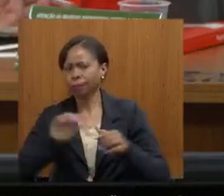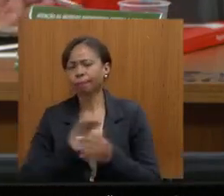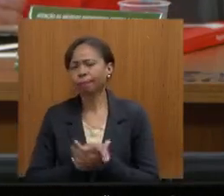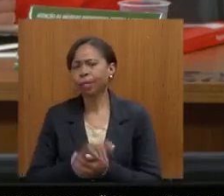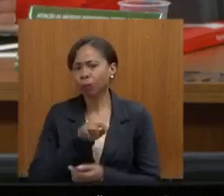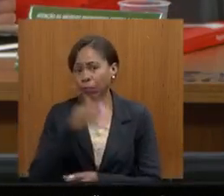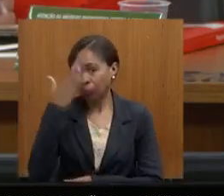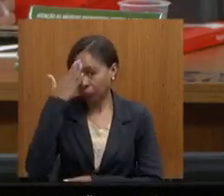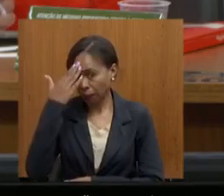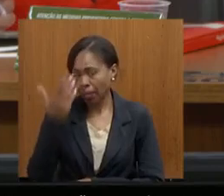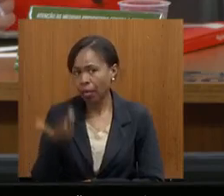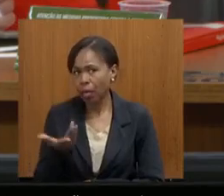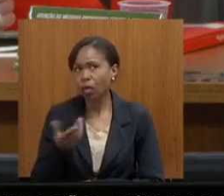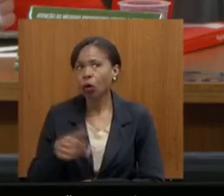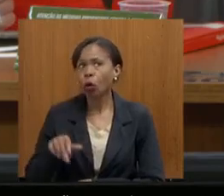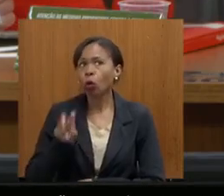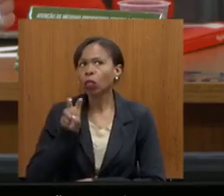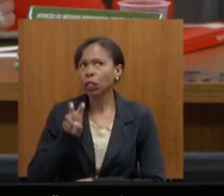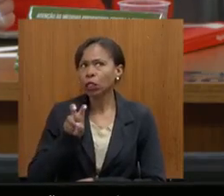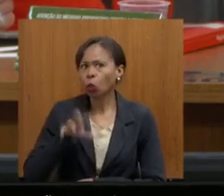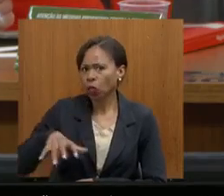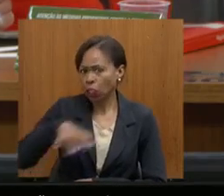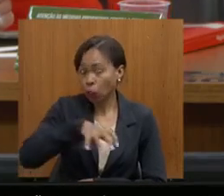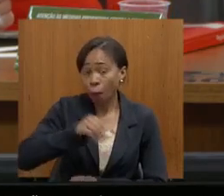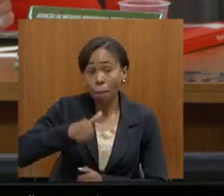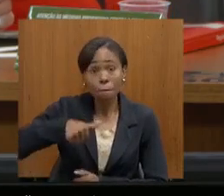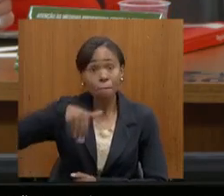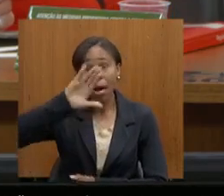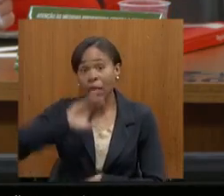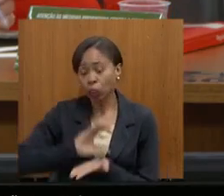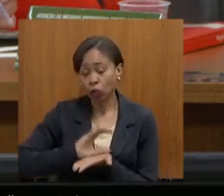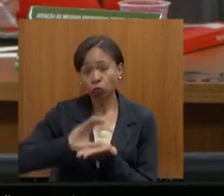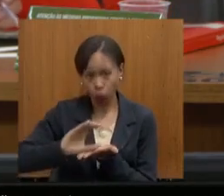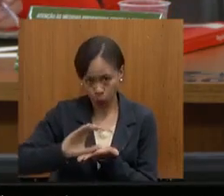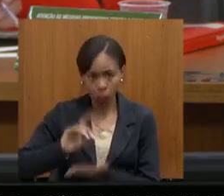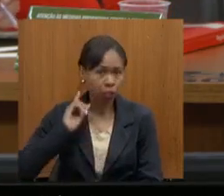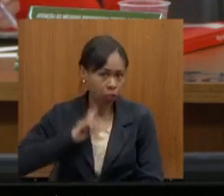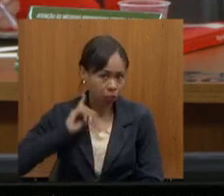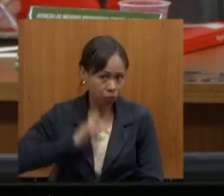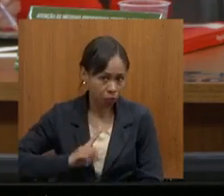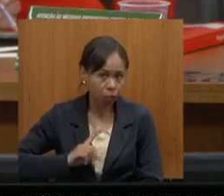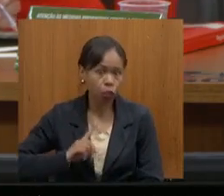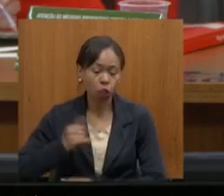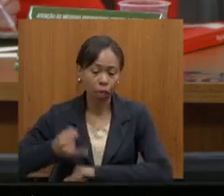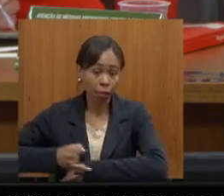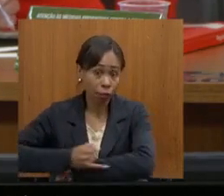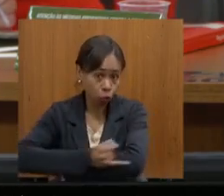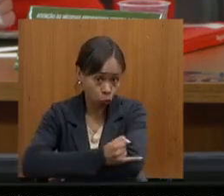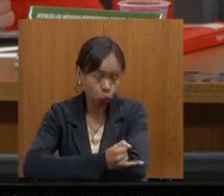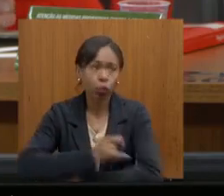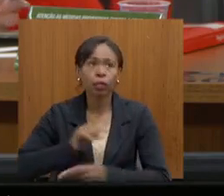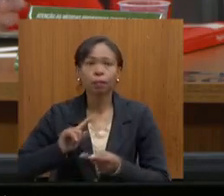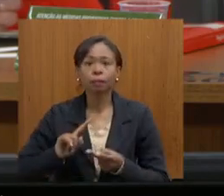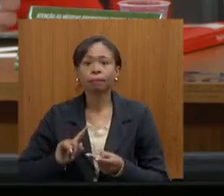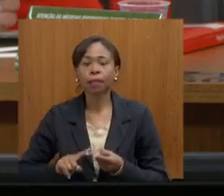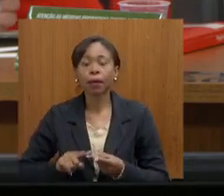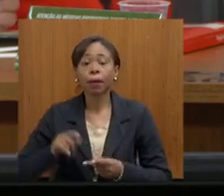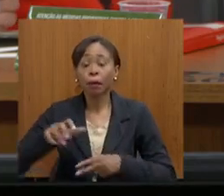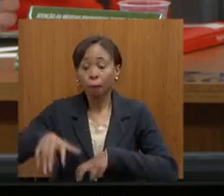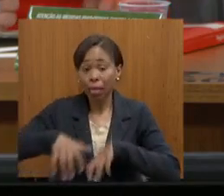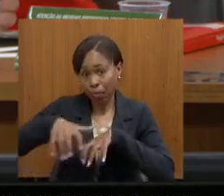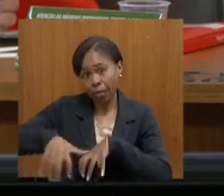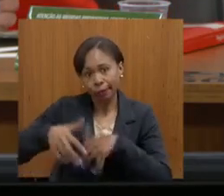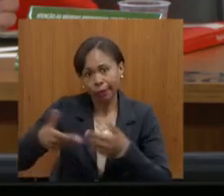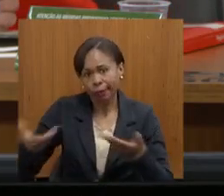também ideia os cinco setores com mais investimentos hoje o estado é infraestrutura mineração